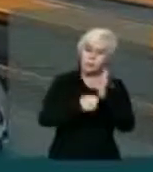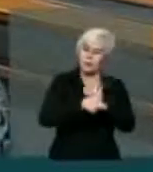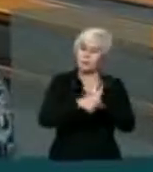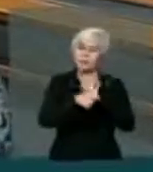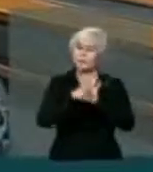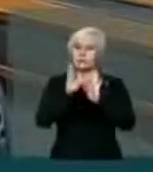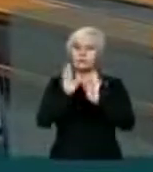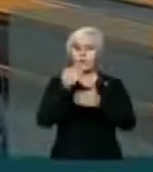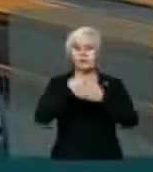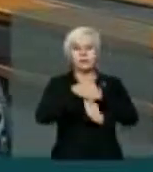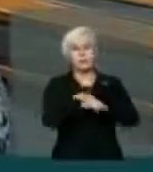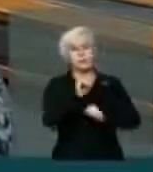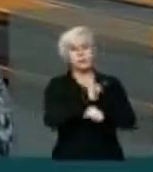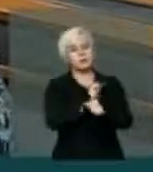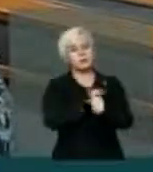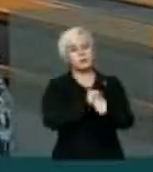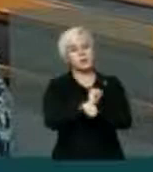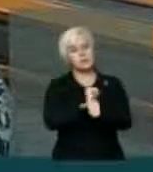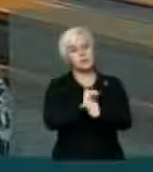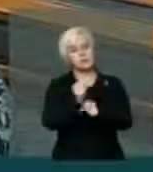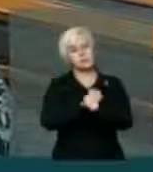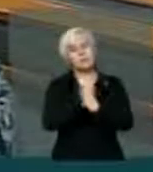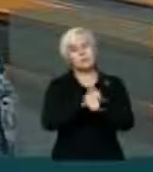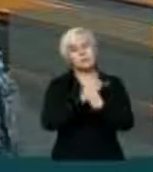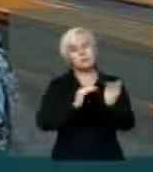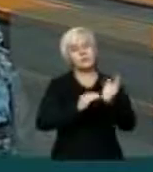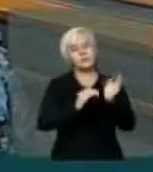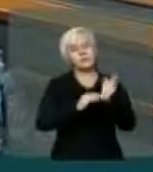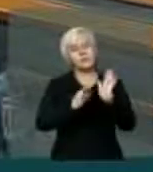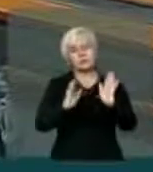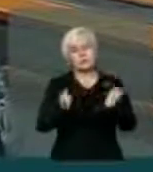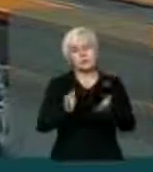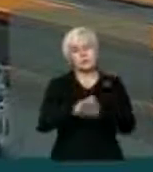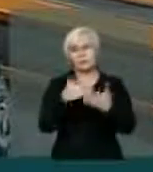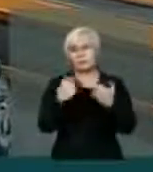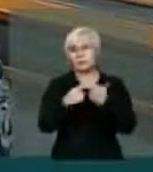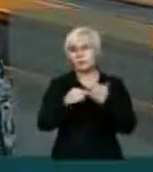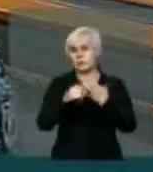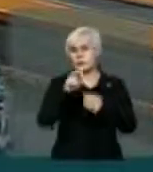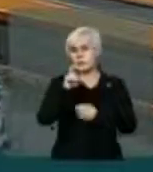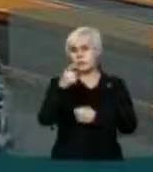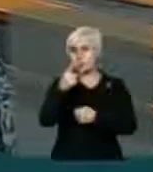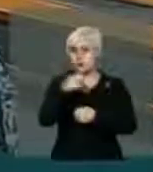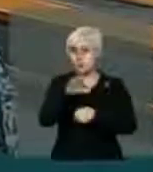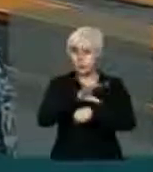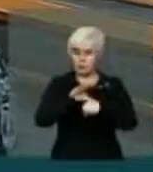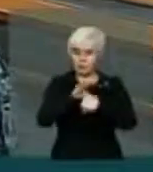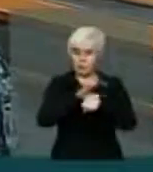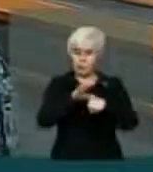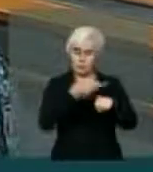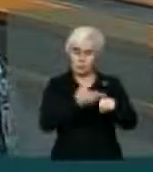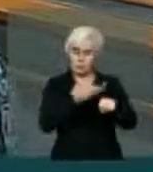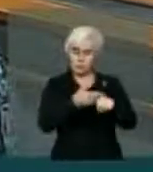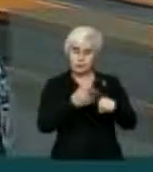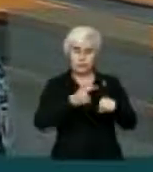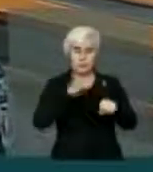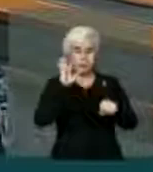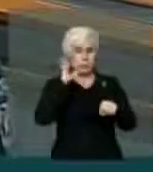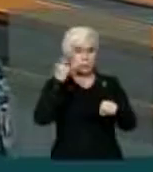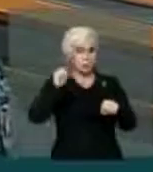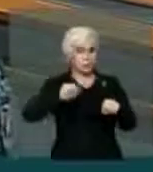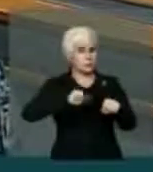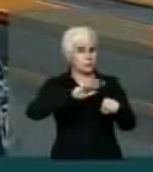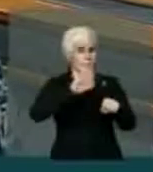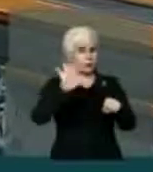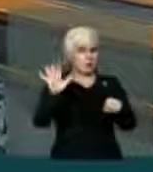Senado há décadas, há mais de uma década. Portanto, o artigo 51 da Constituição, que estabelece